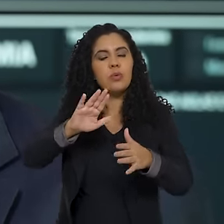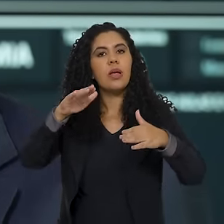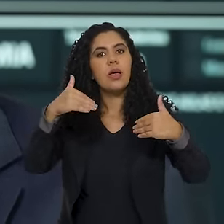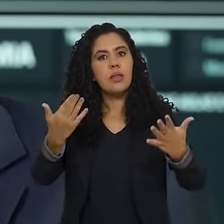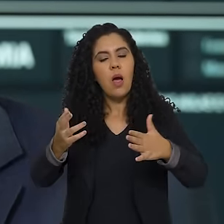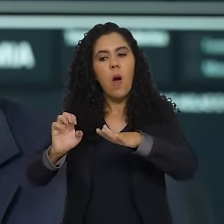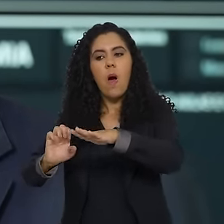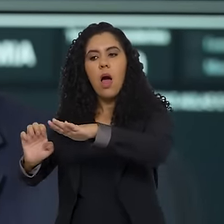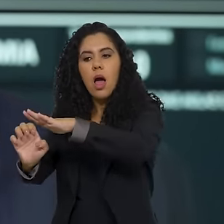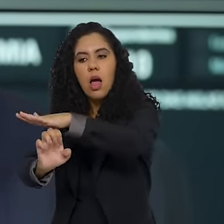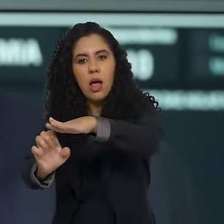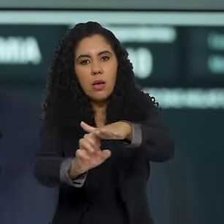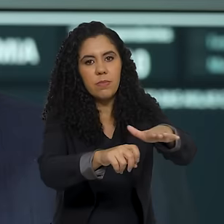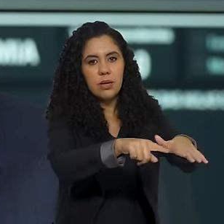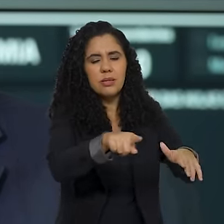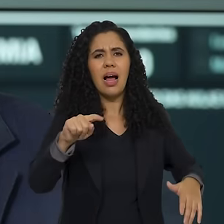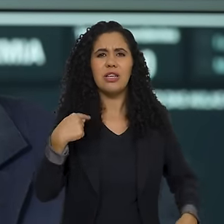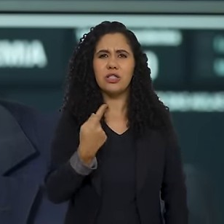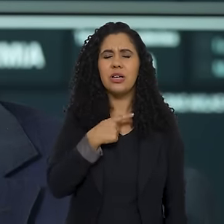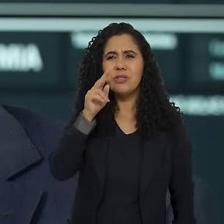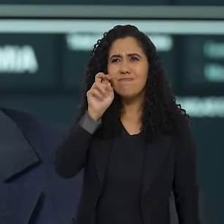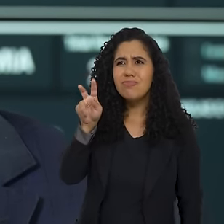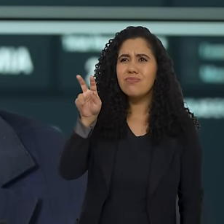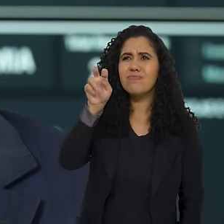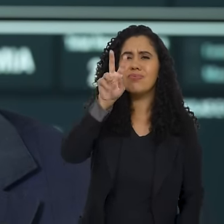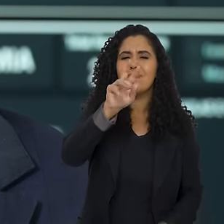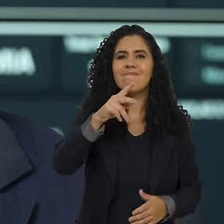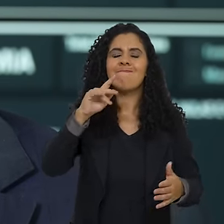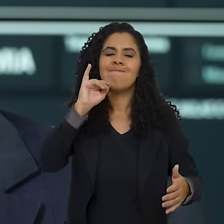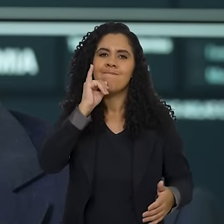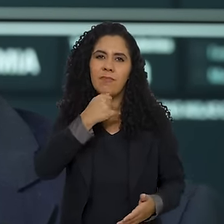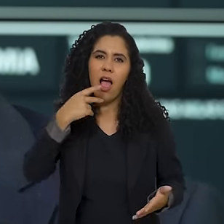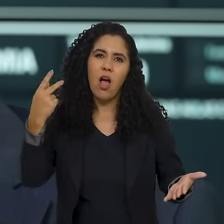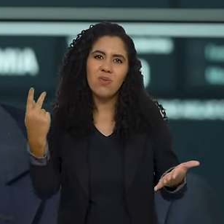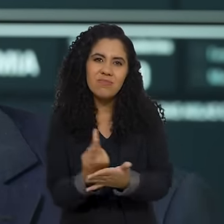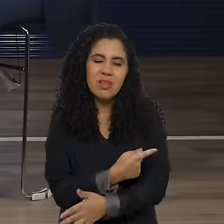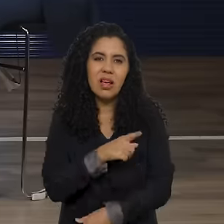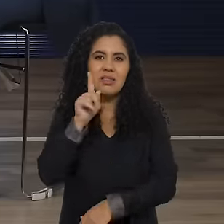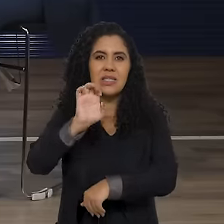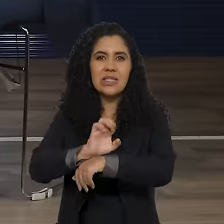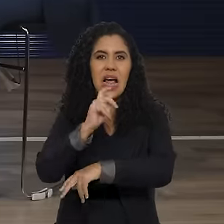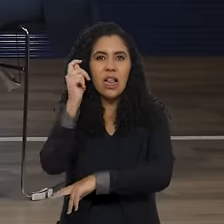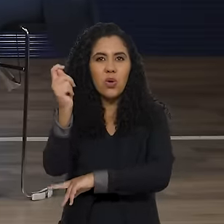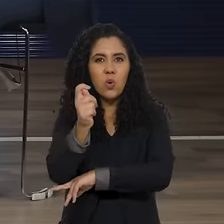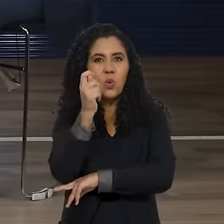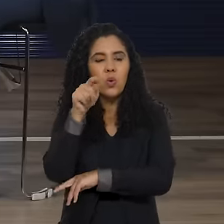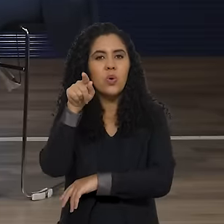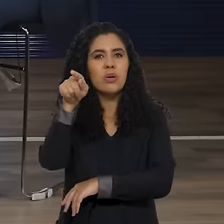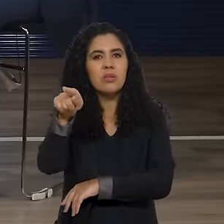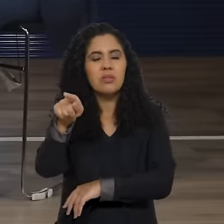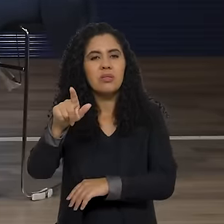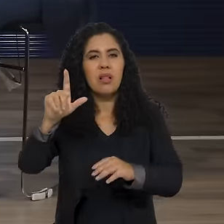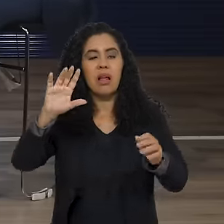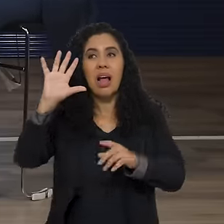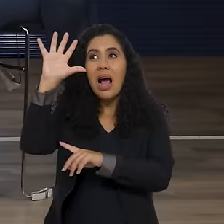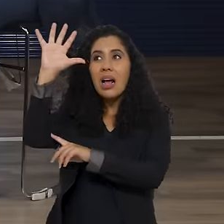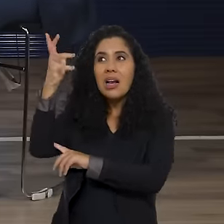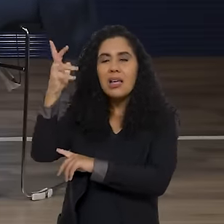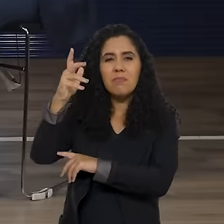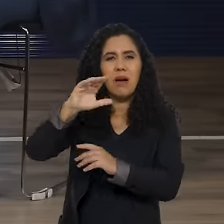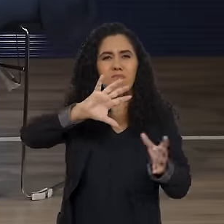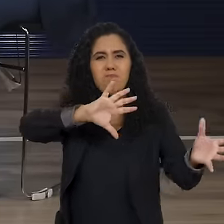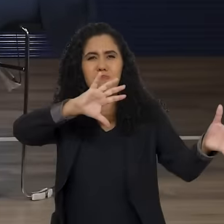empresas, e a gente está vendo agora o que está acontecendo, infelizmente, lá no Rio Grande do Sul, produto desses